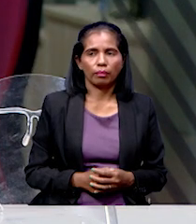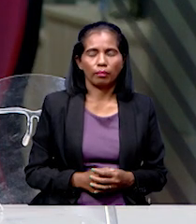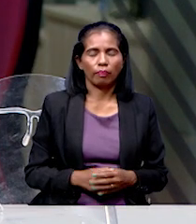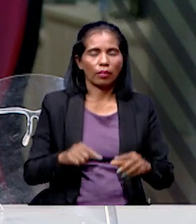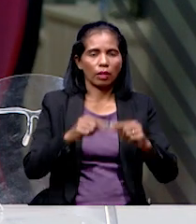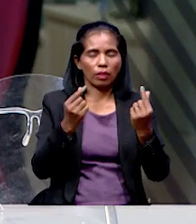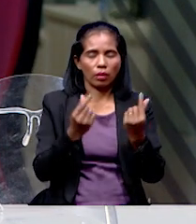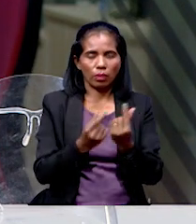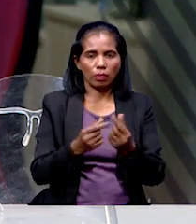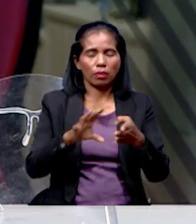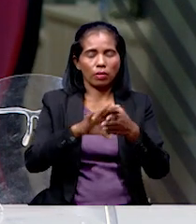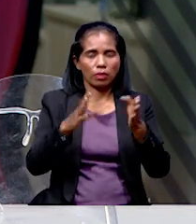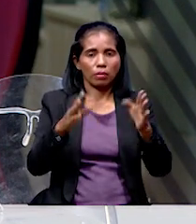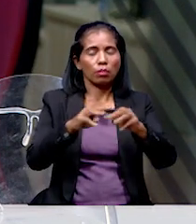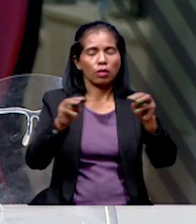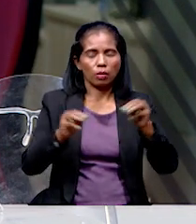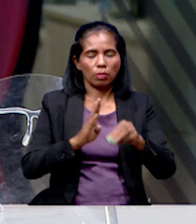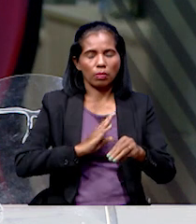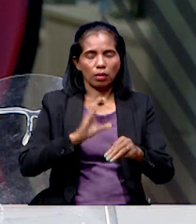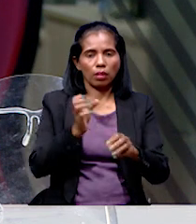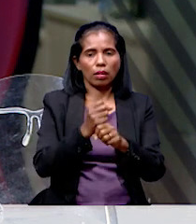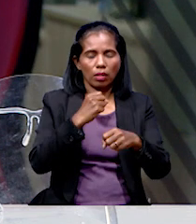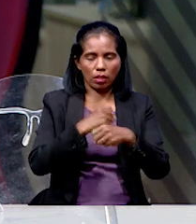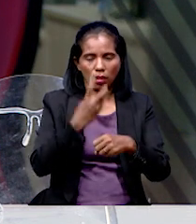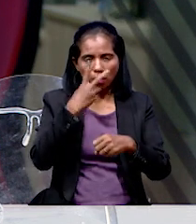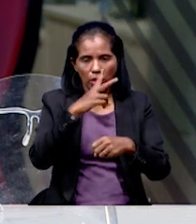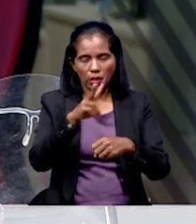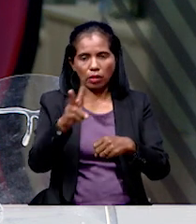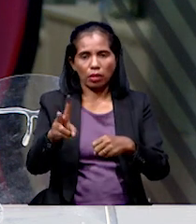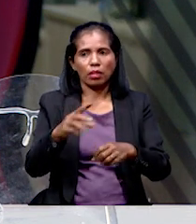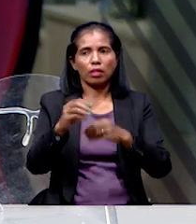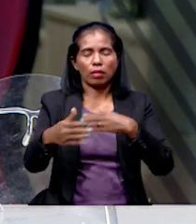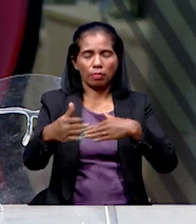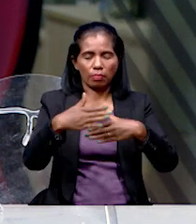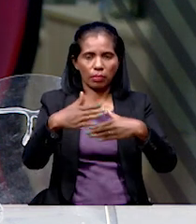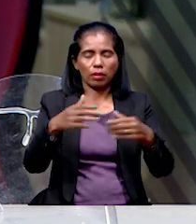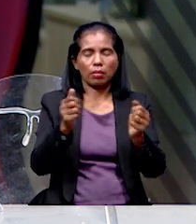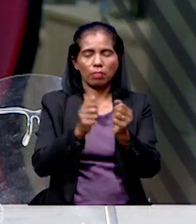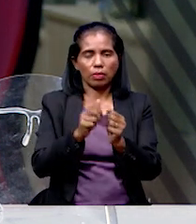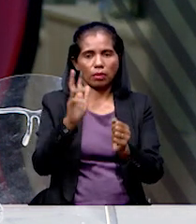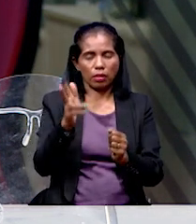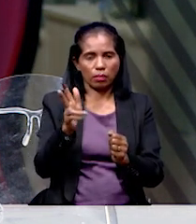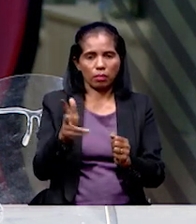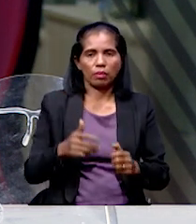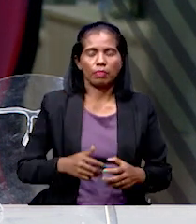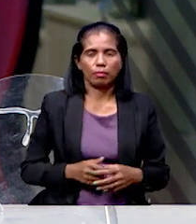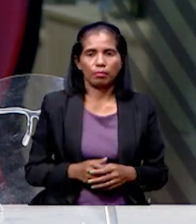Equipa órgão eleitoral município Bocau halou na apuramento ba acta basic tolunolo.